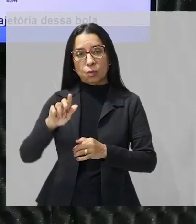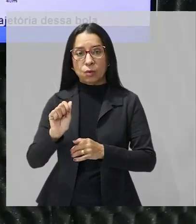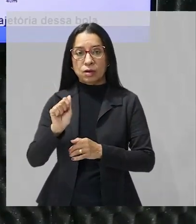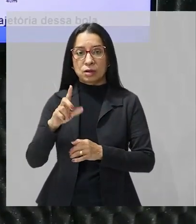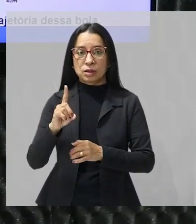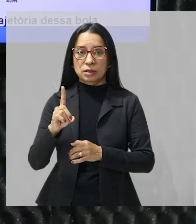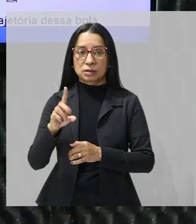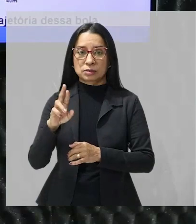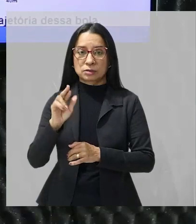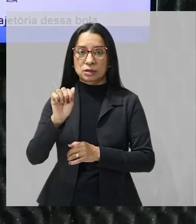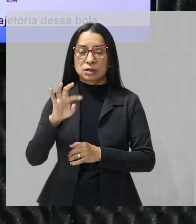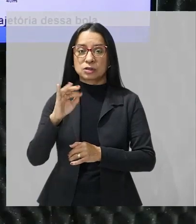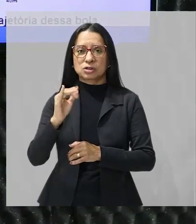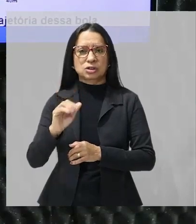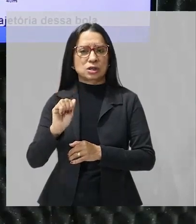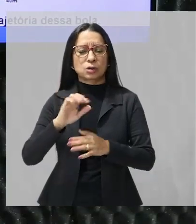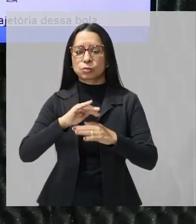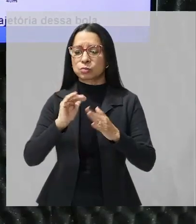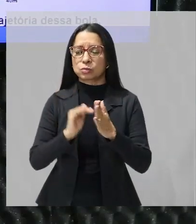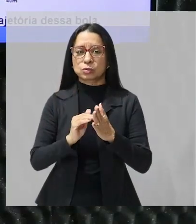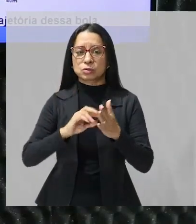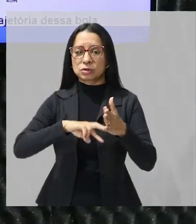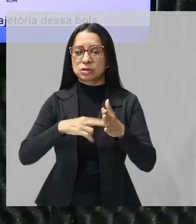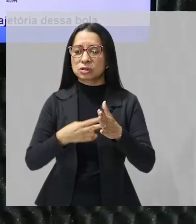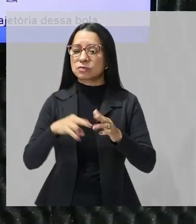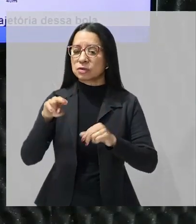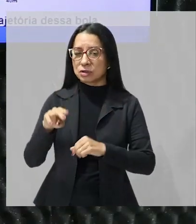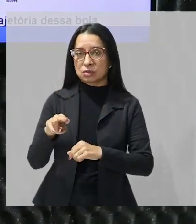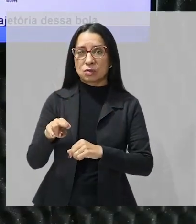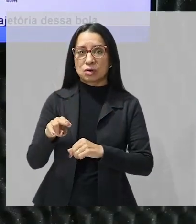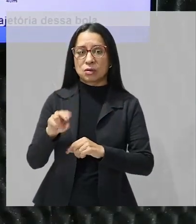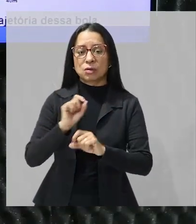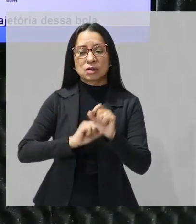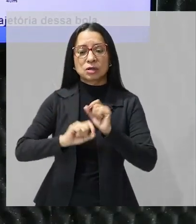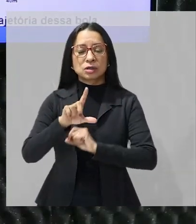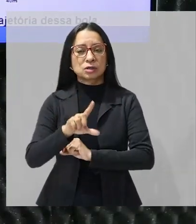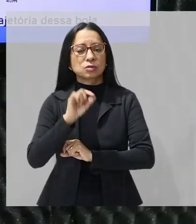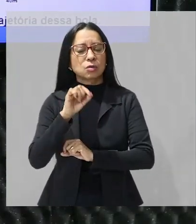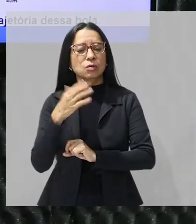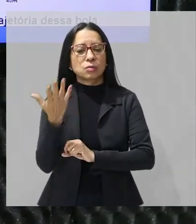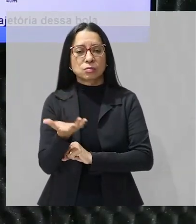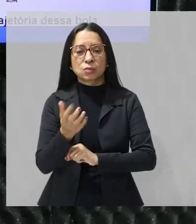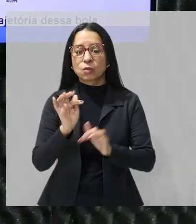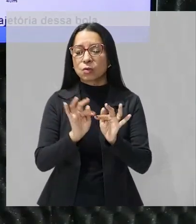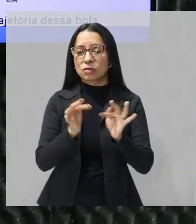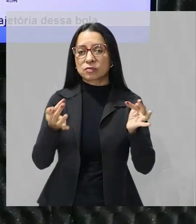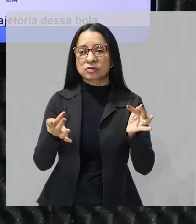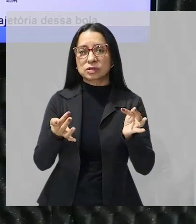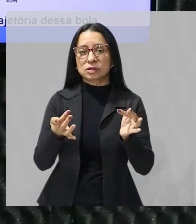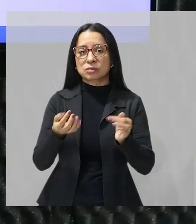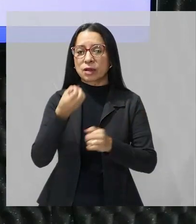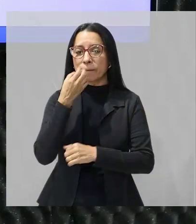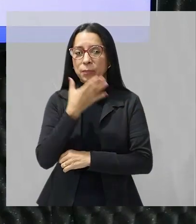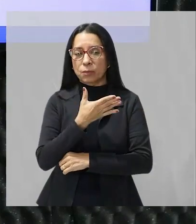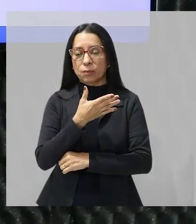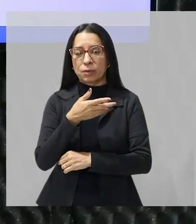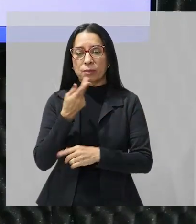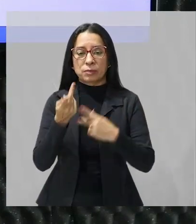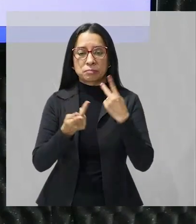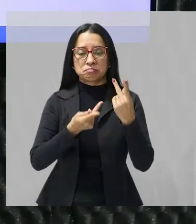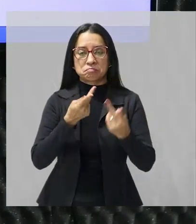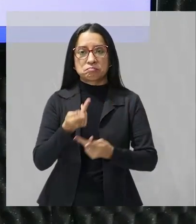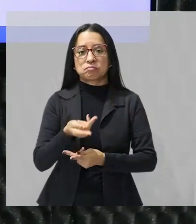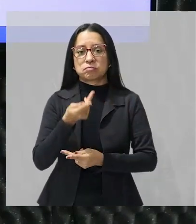tá? Tudo isso quer dizer a mesma coisa. E aí você escolhe, né, simplesmente qual é aquela que você está mais confortável para dizer o nome,